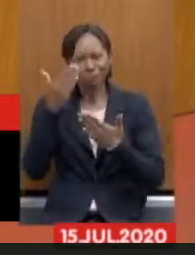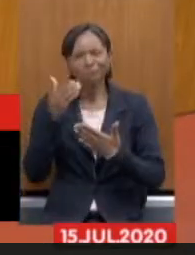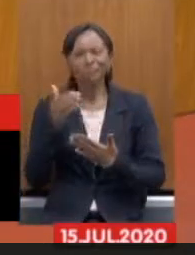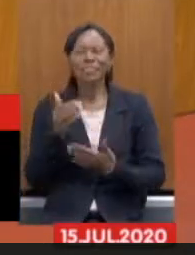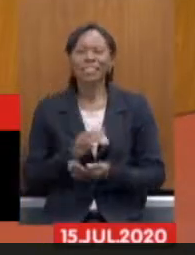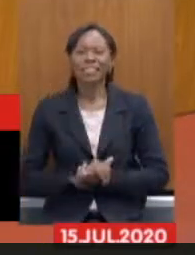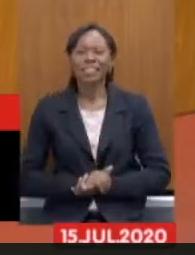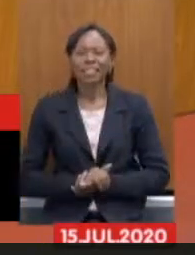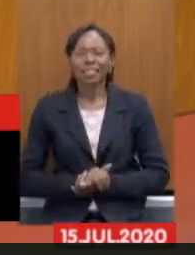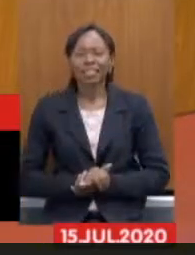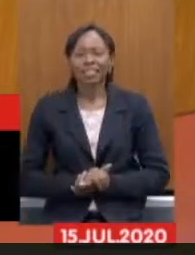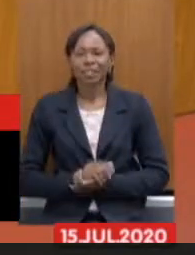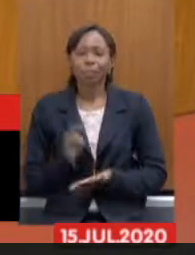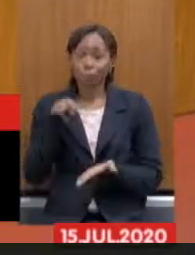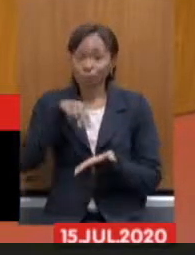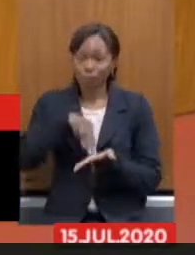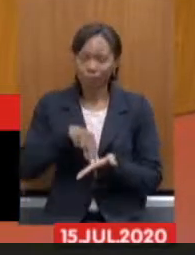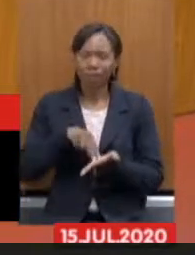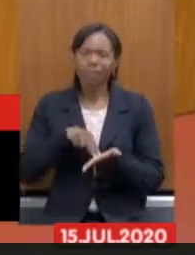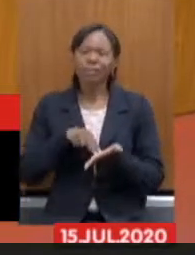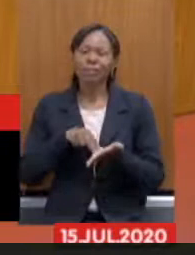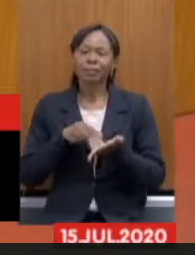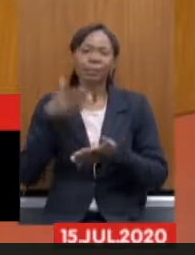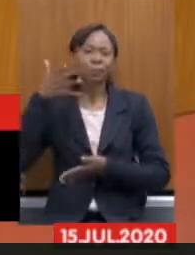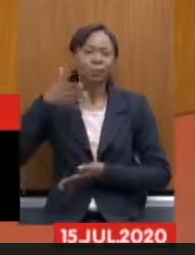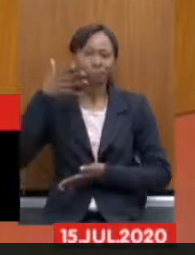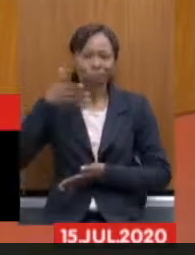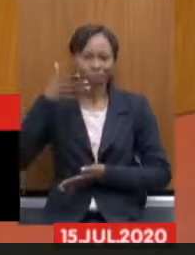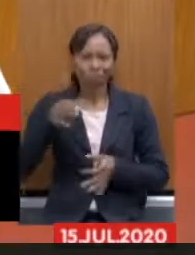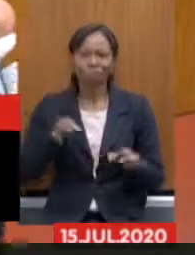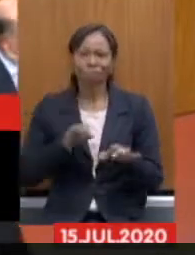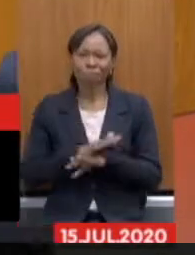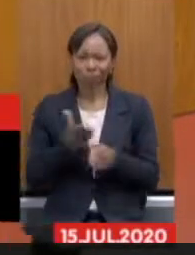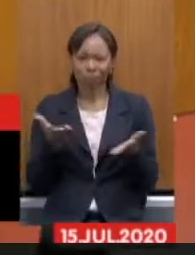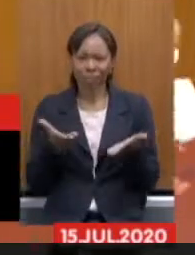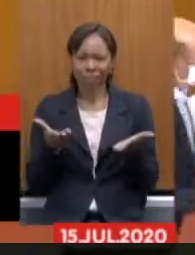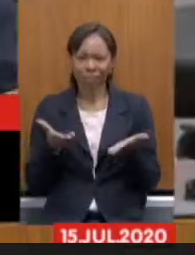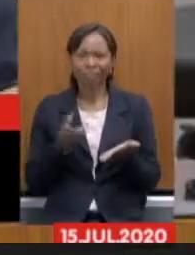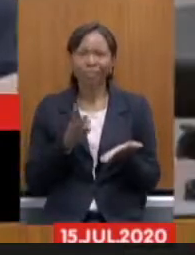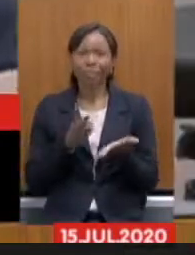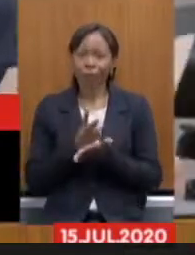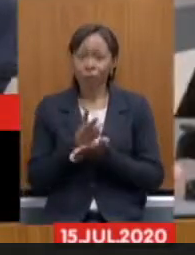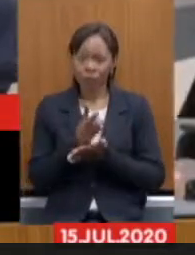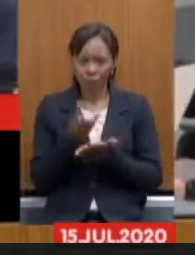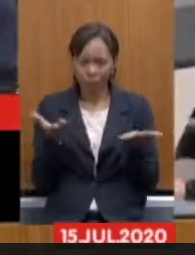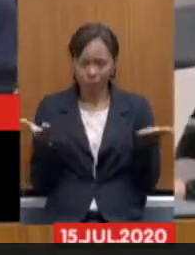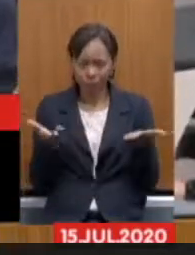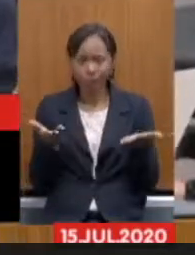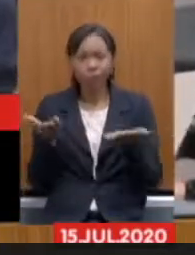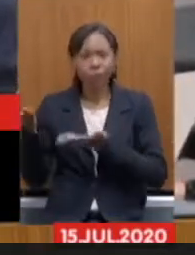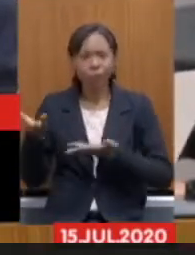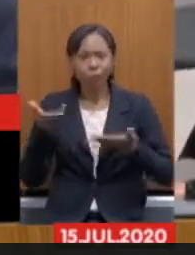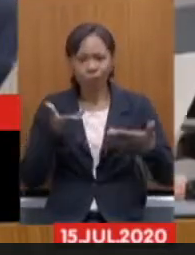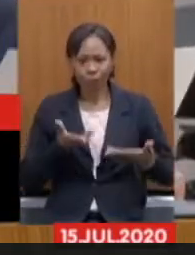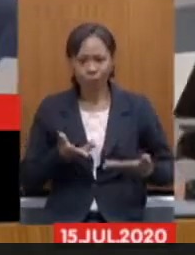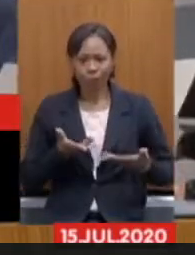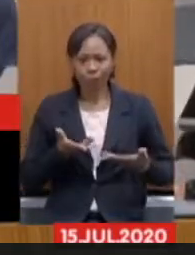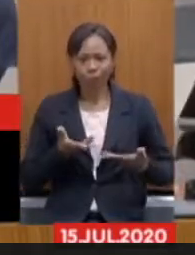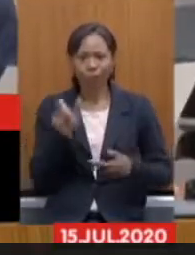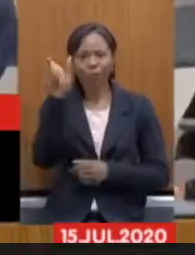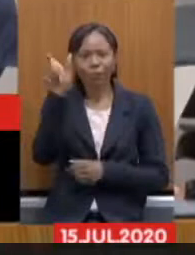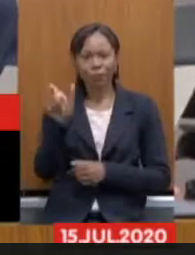e pela exposição que acaba de proferir dando sequência convidamos agora